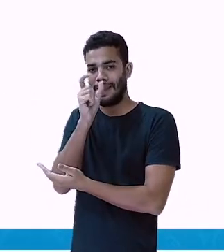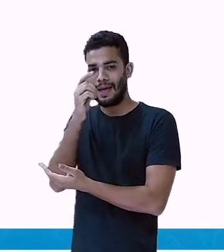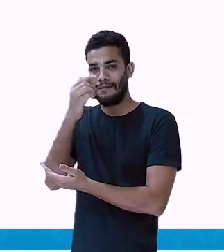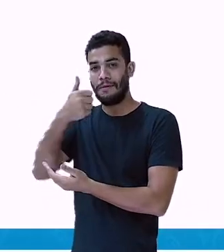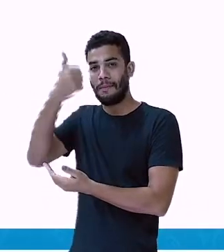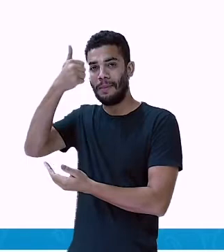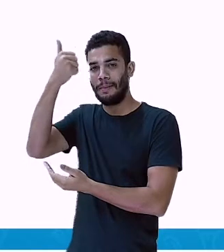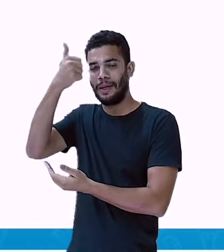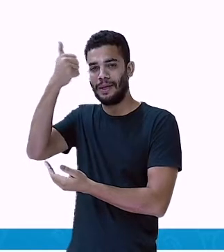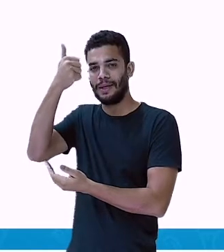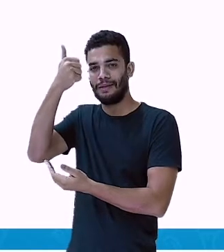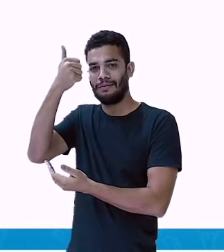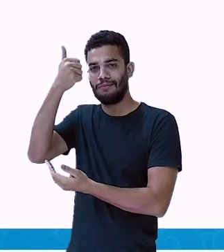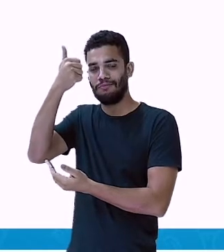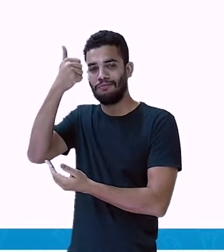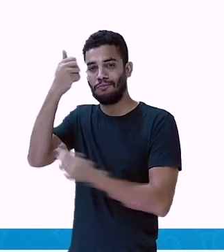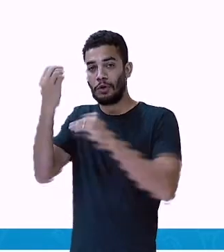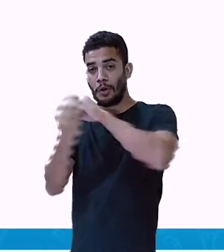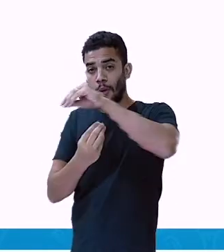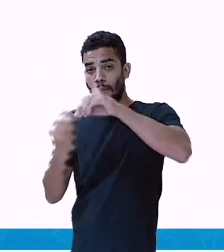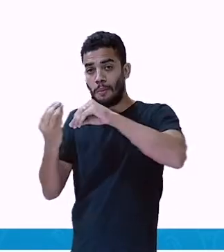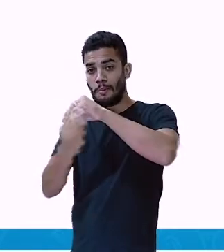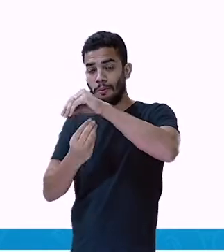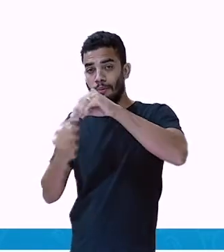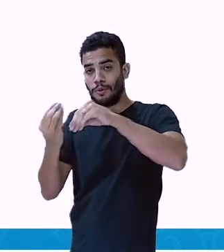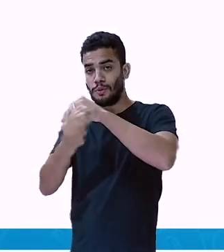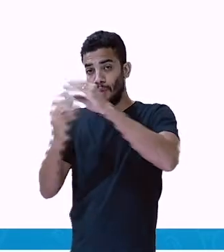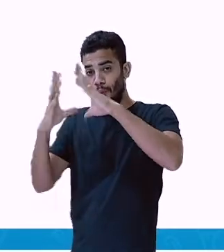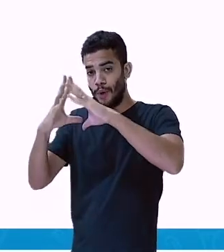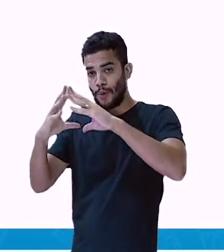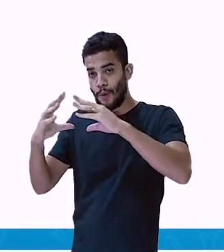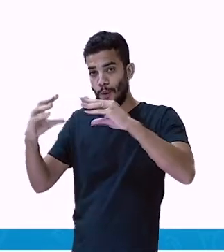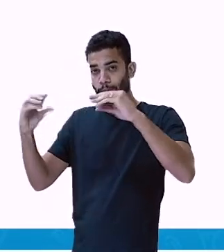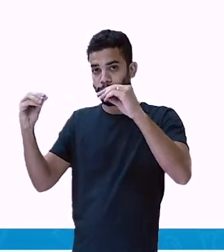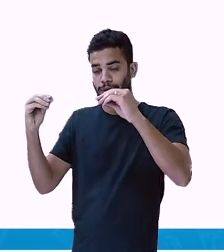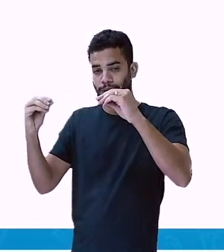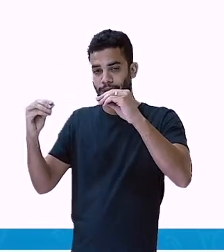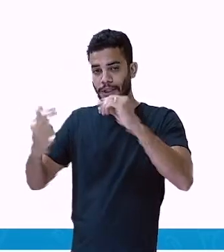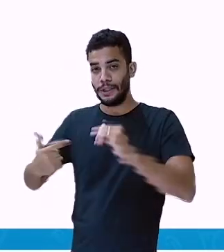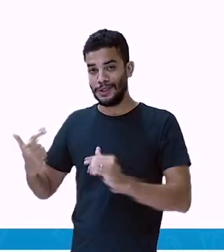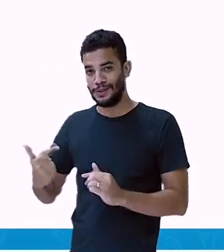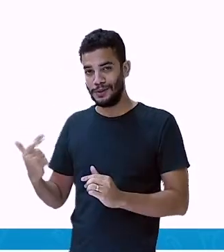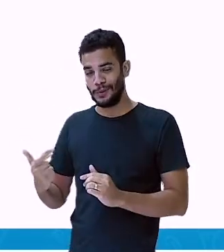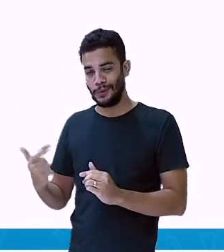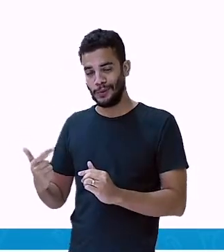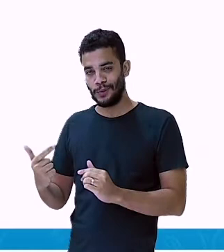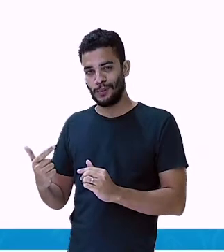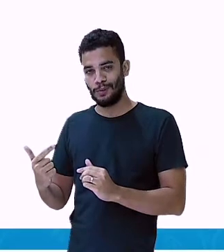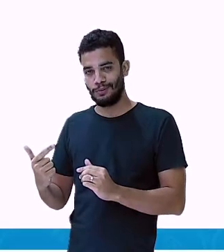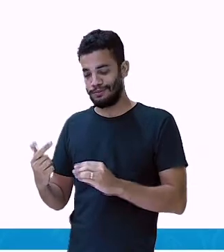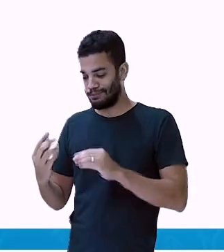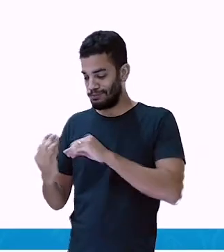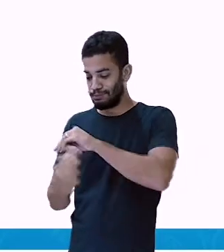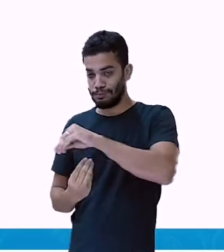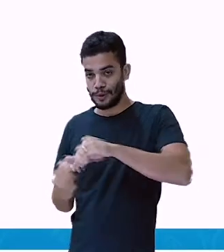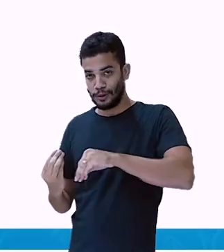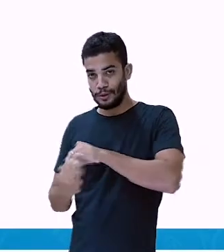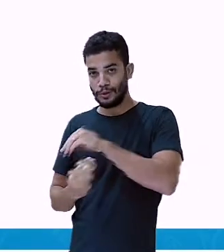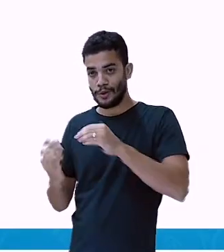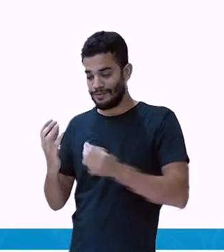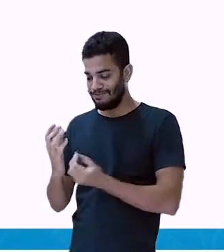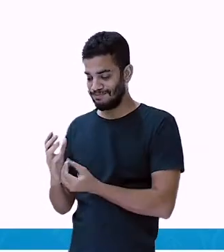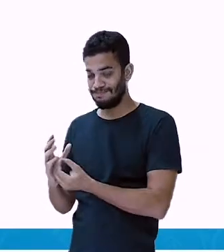heterogênea. Esses prefixos homo e hetero, eles já nos dão uma ideia